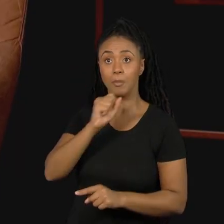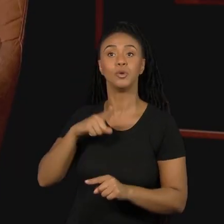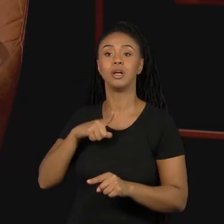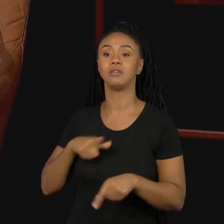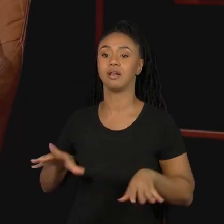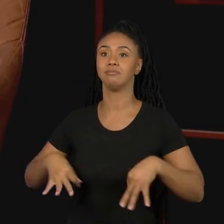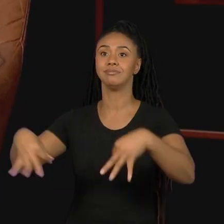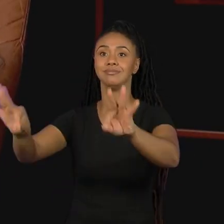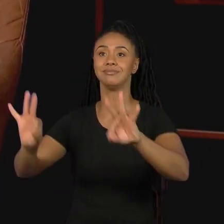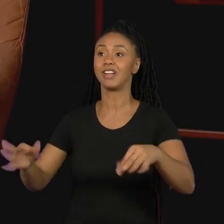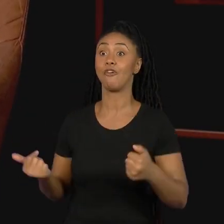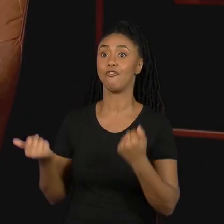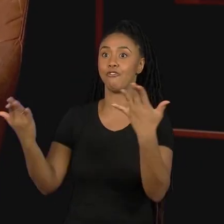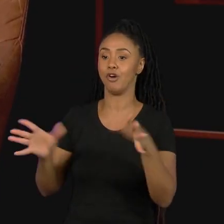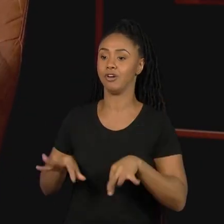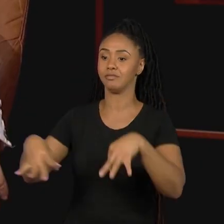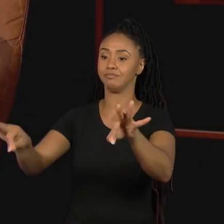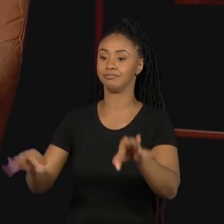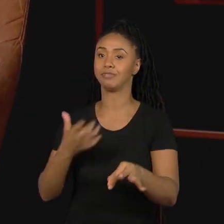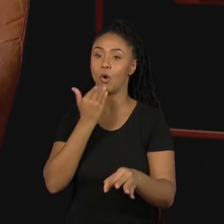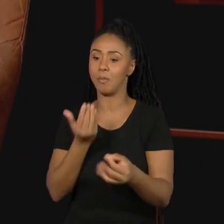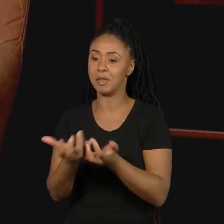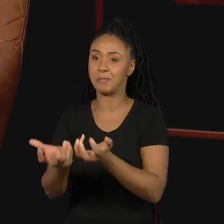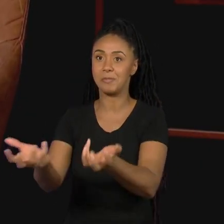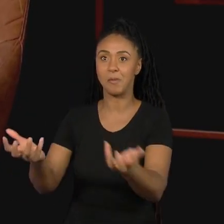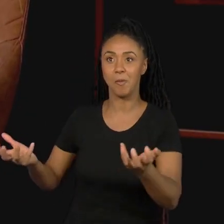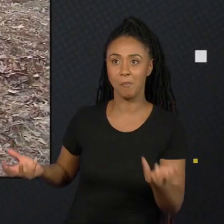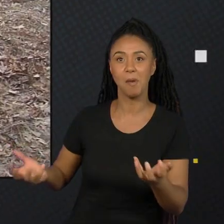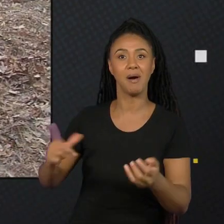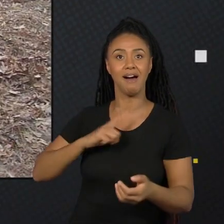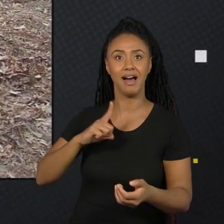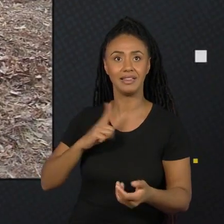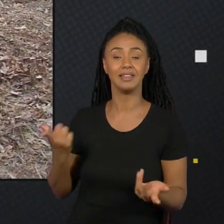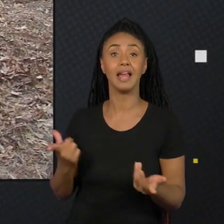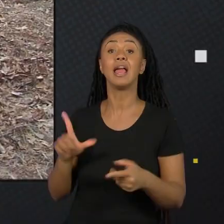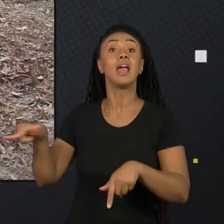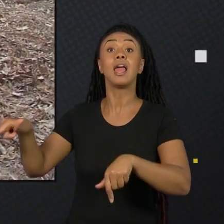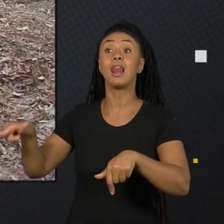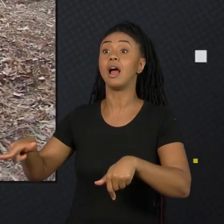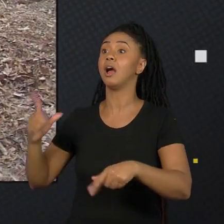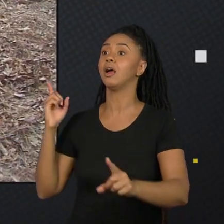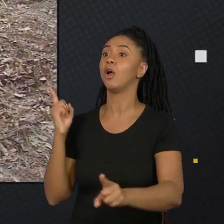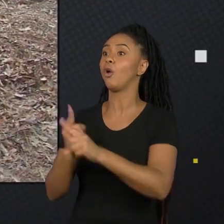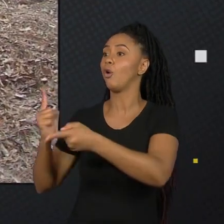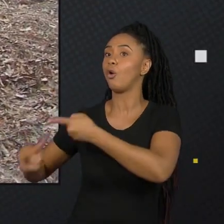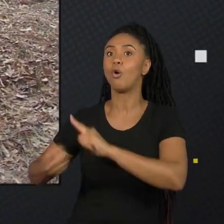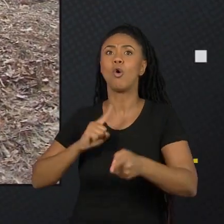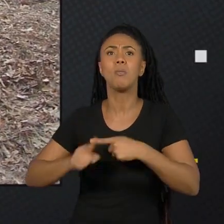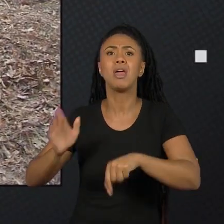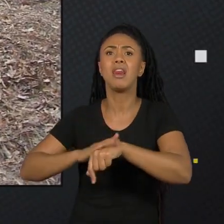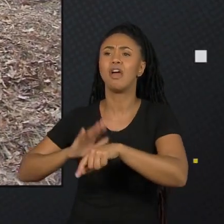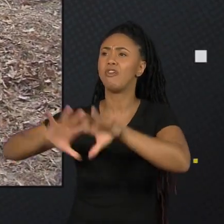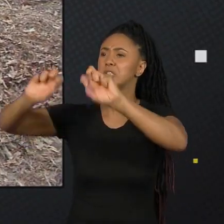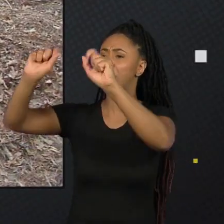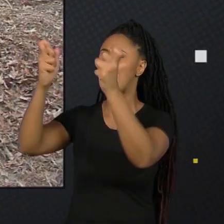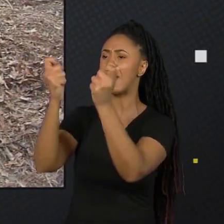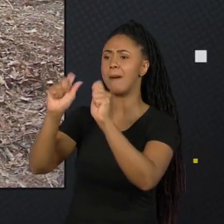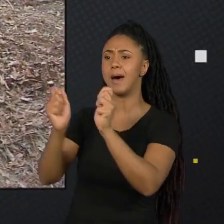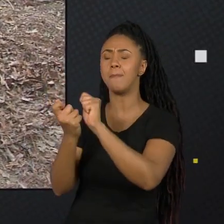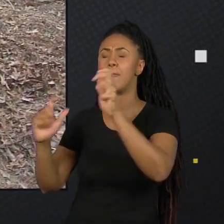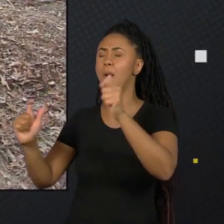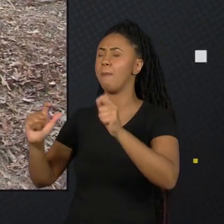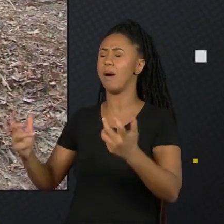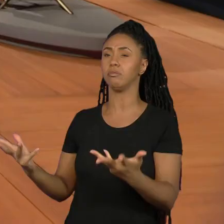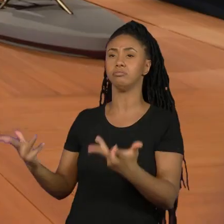eu pego em casa de grandes colecionadores, onde os caras fazem esculturas coletivas, que são geniais, coisas impressionantes.